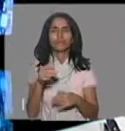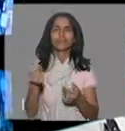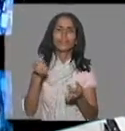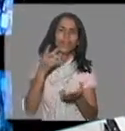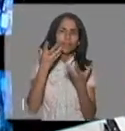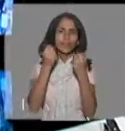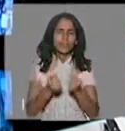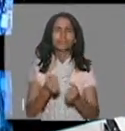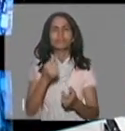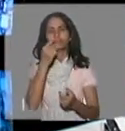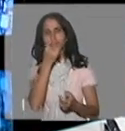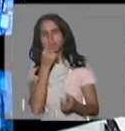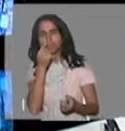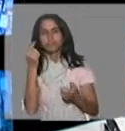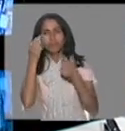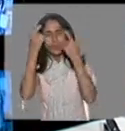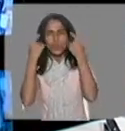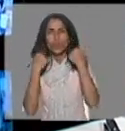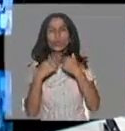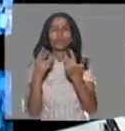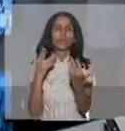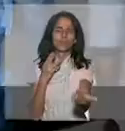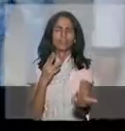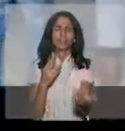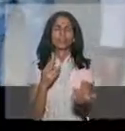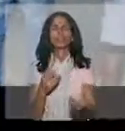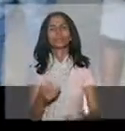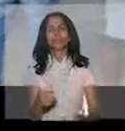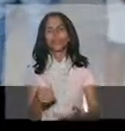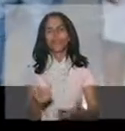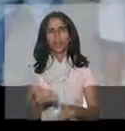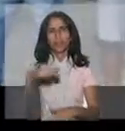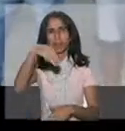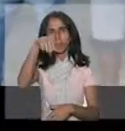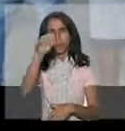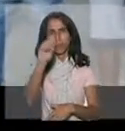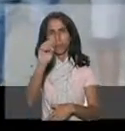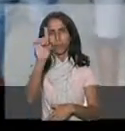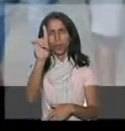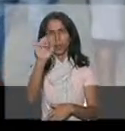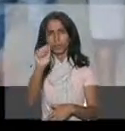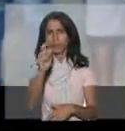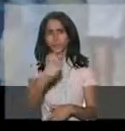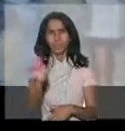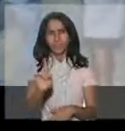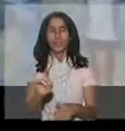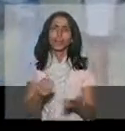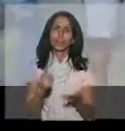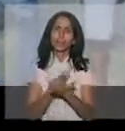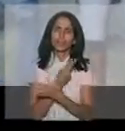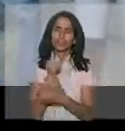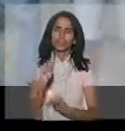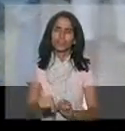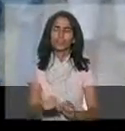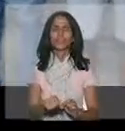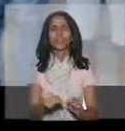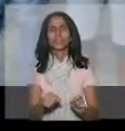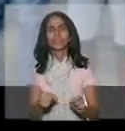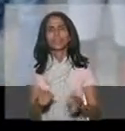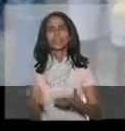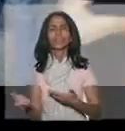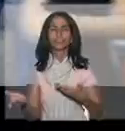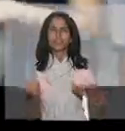saber também que tudo faz parte da resistência porque afinal a gente não tá aqui pra lançar moda estilo e modo é o que acontece aqui é a nossa fidelidade